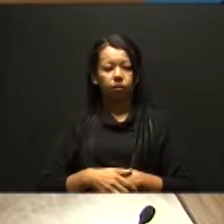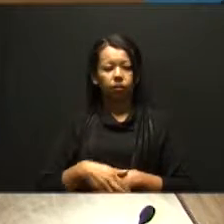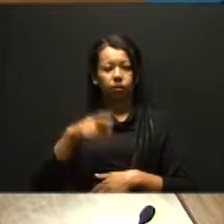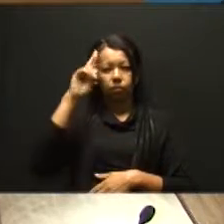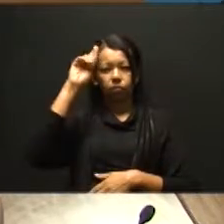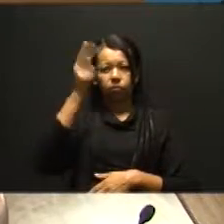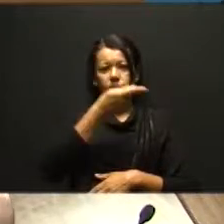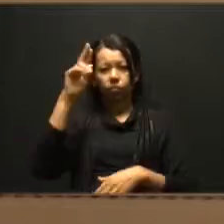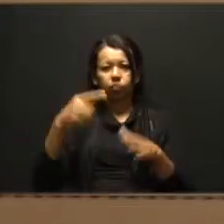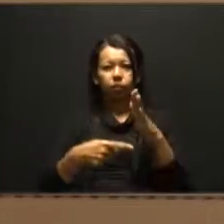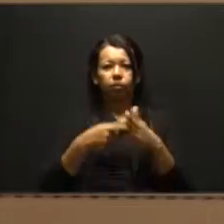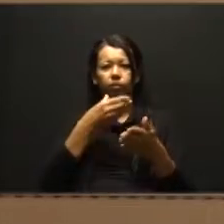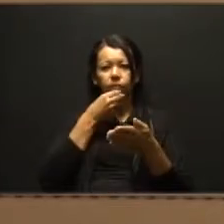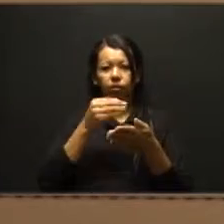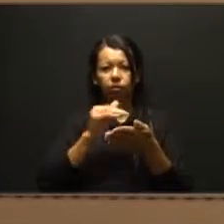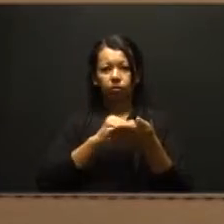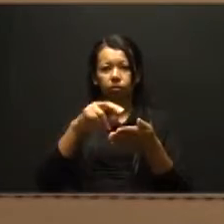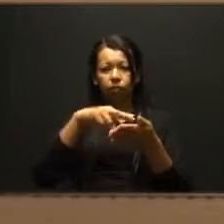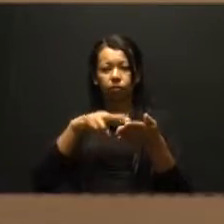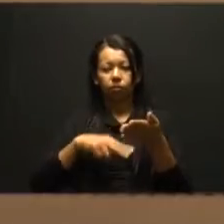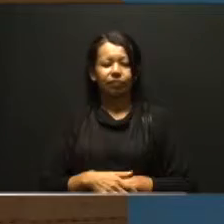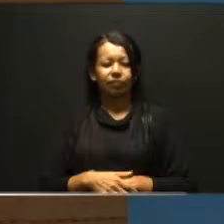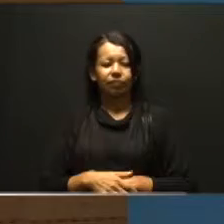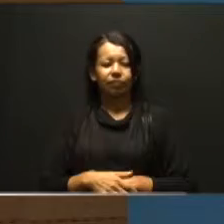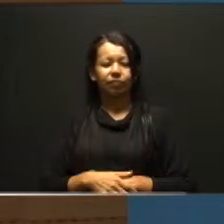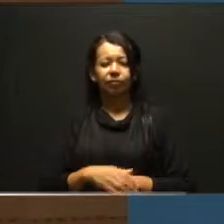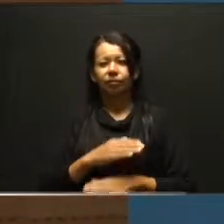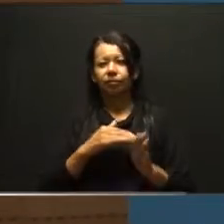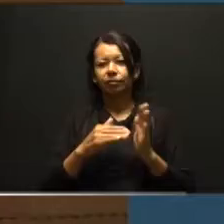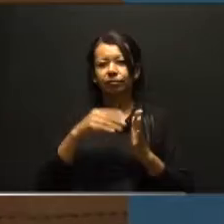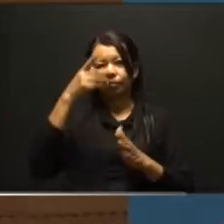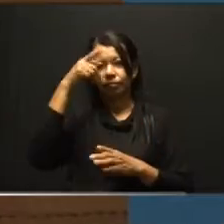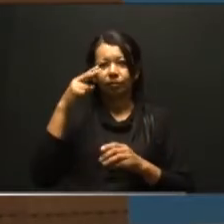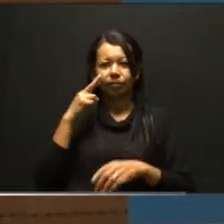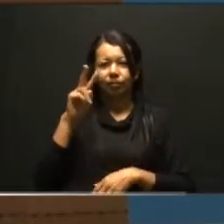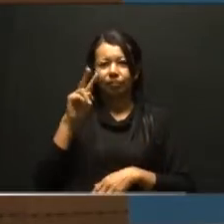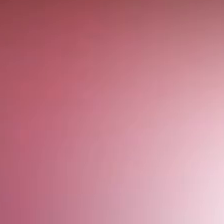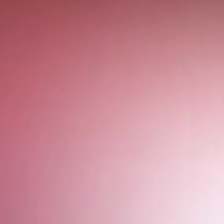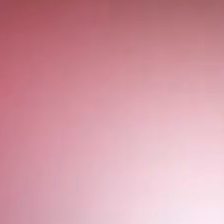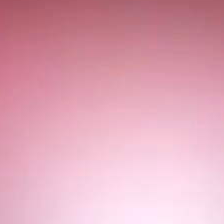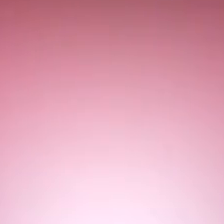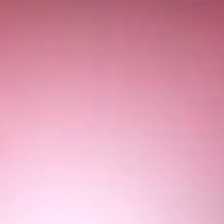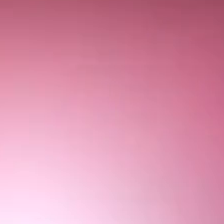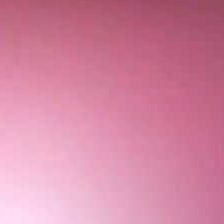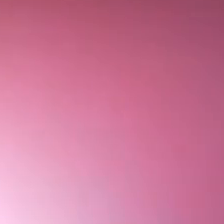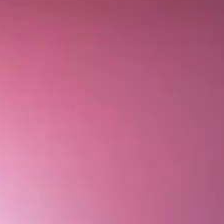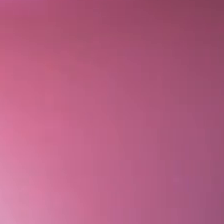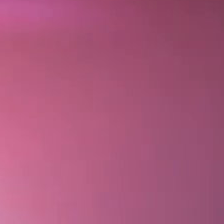organizar ato solene no dia 13 de julho, em comemoração à data festiva.